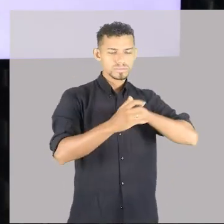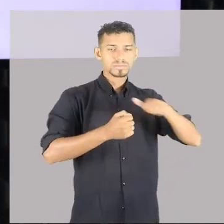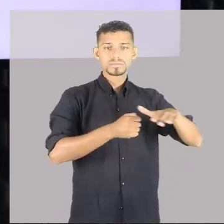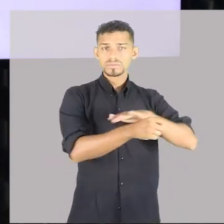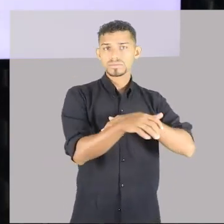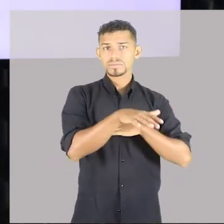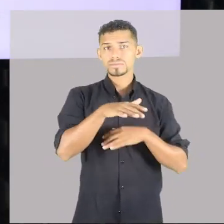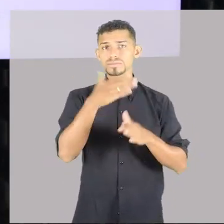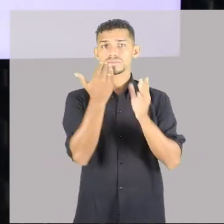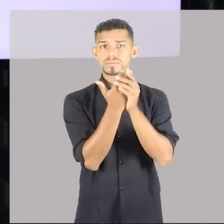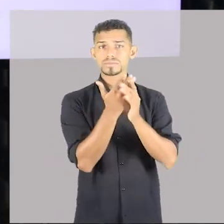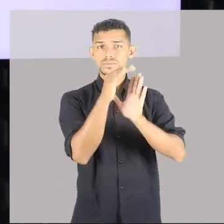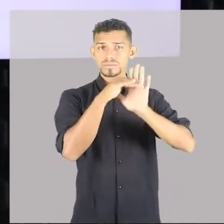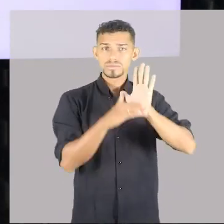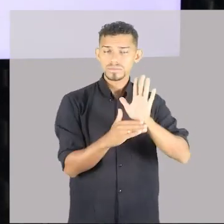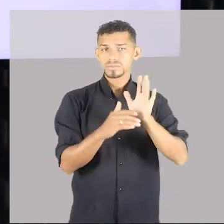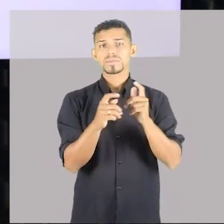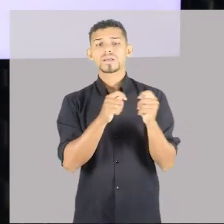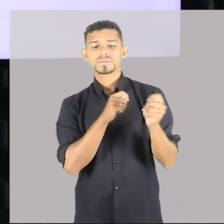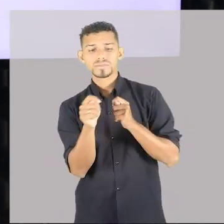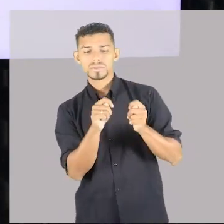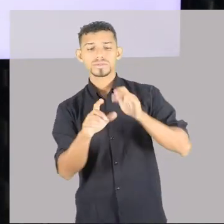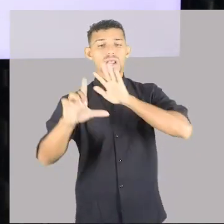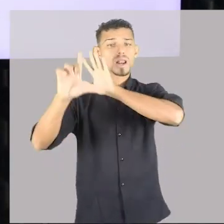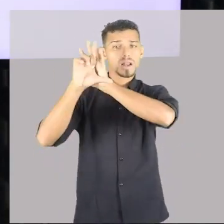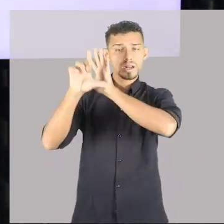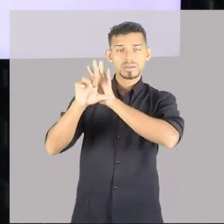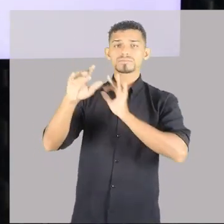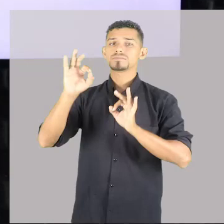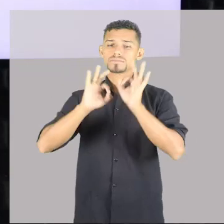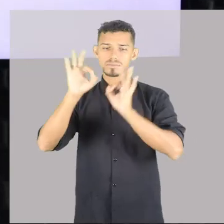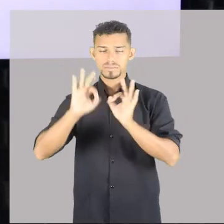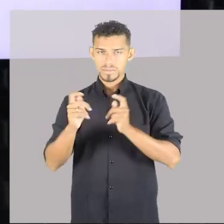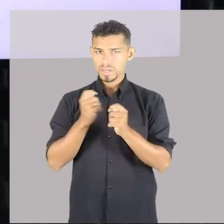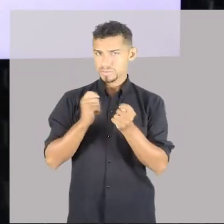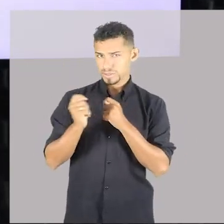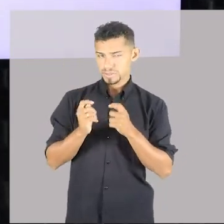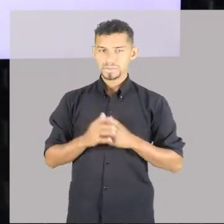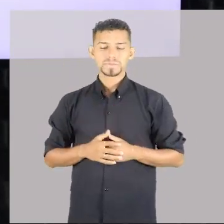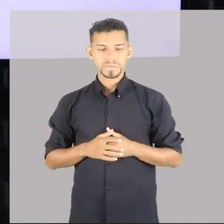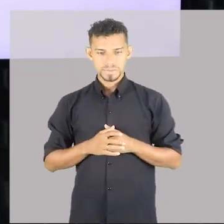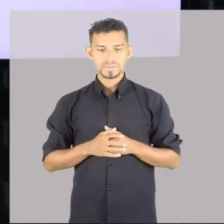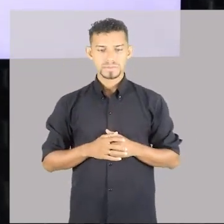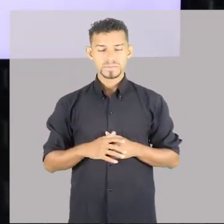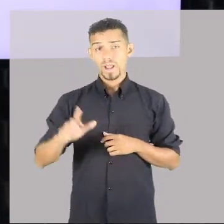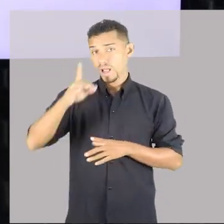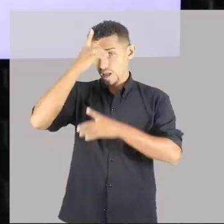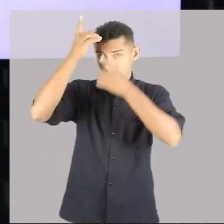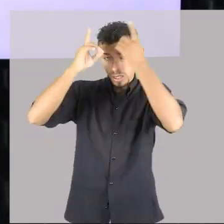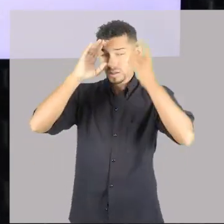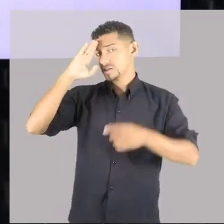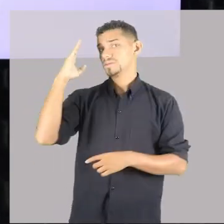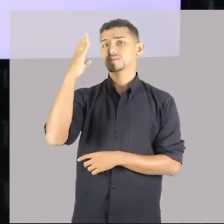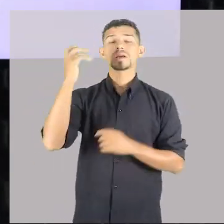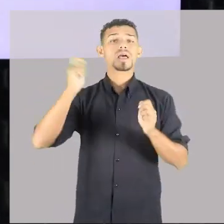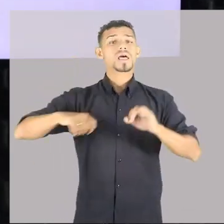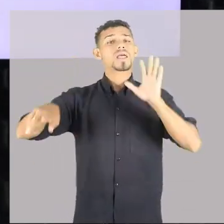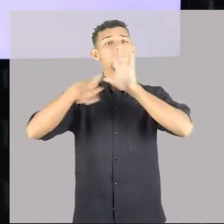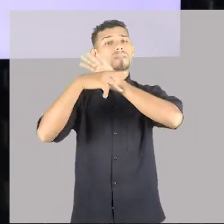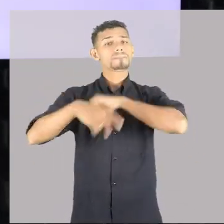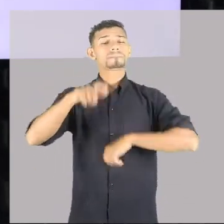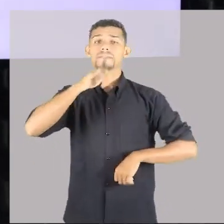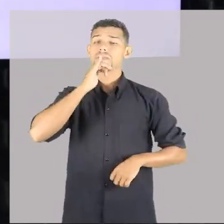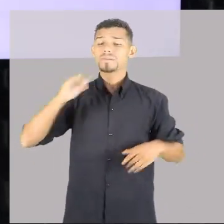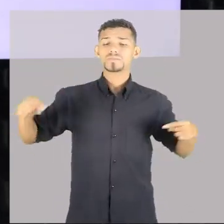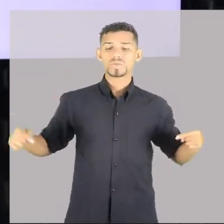processo administrativo e à lei de processo administrativo. A ideia de prioridade